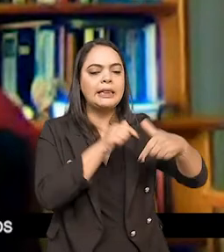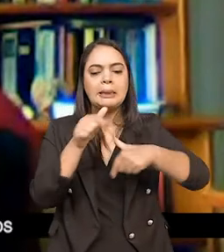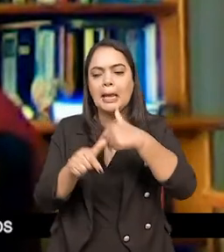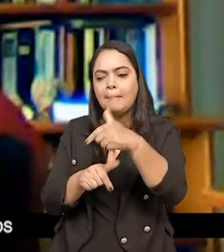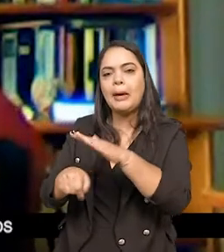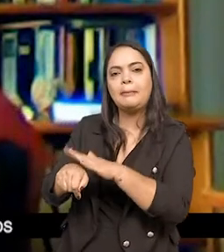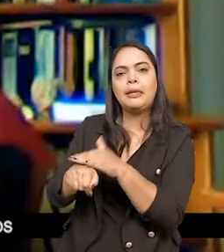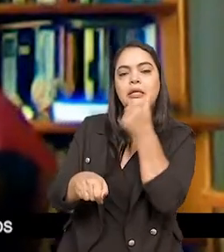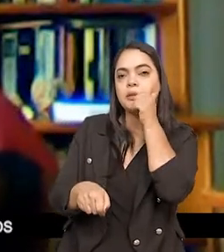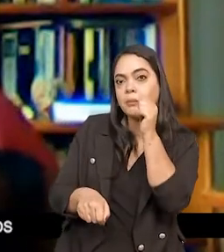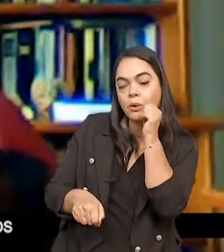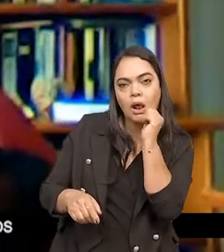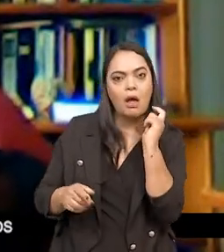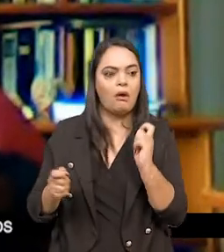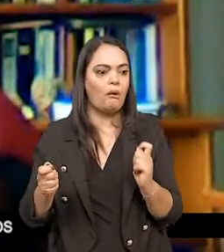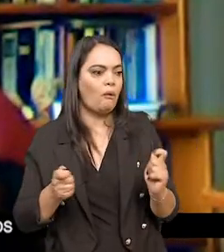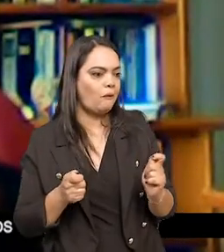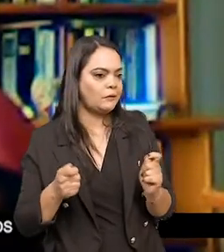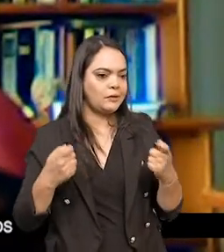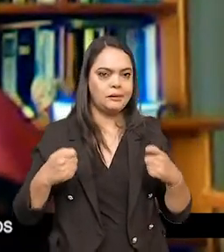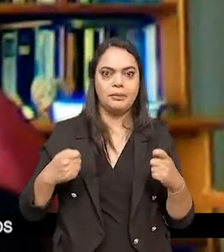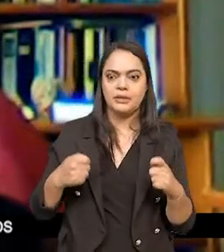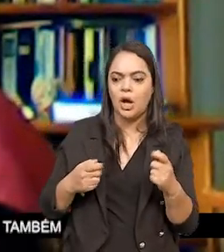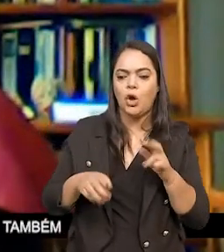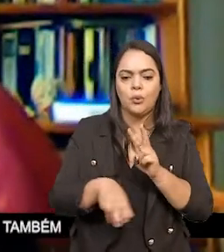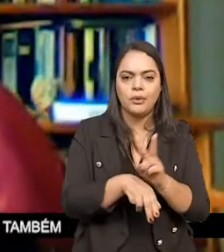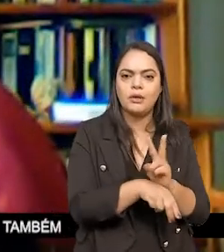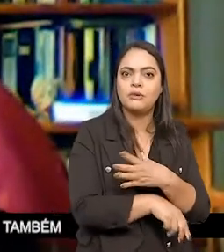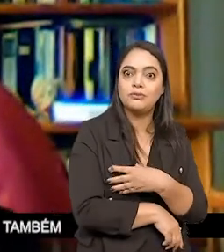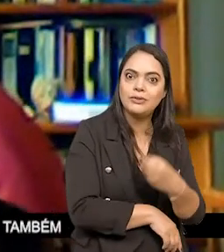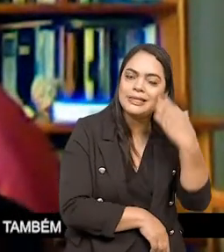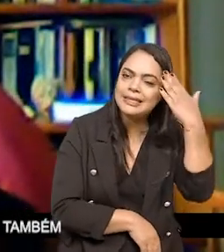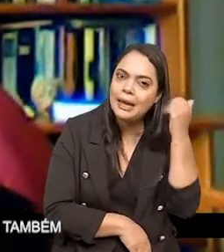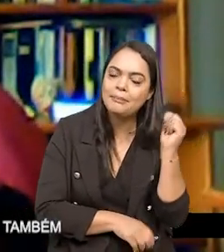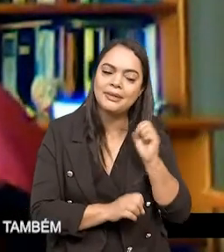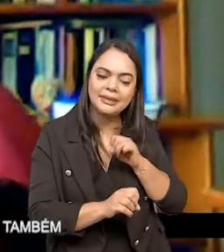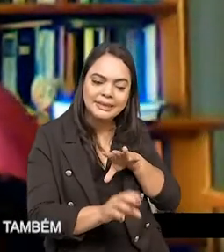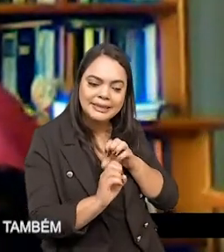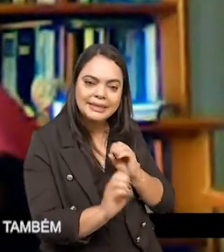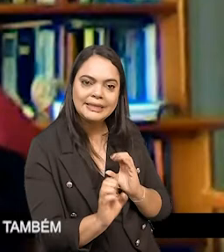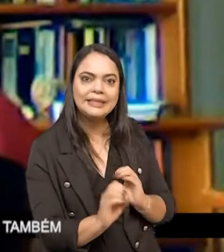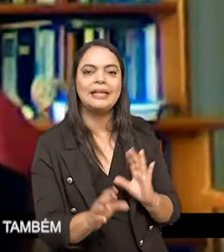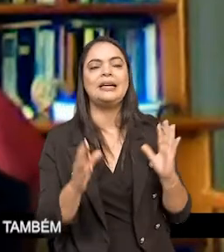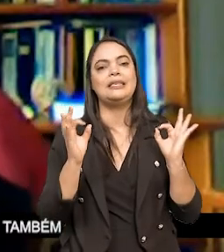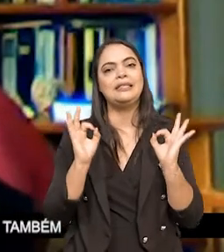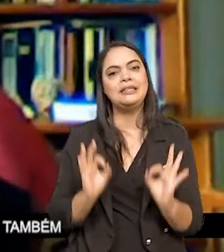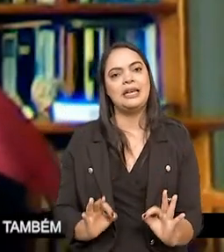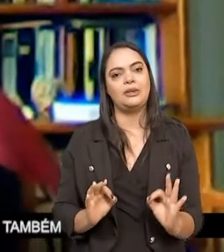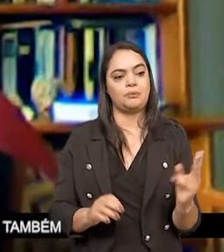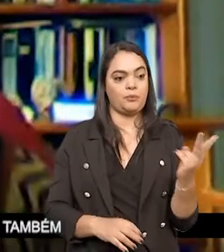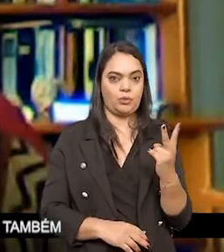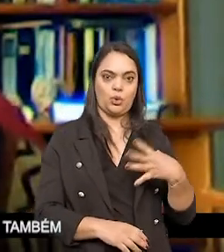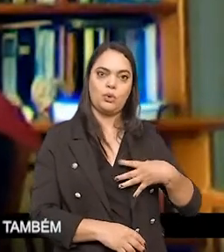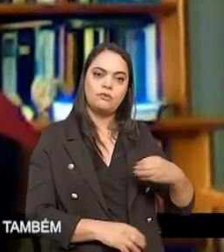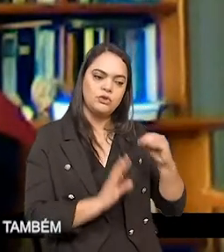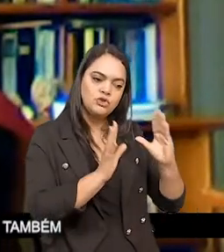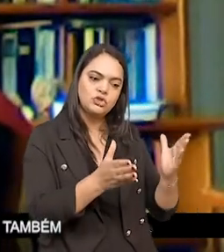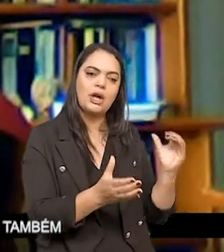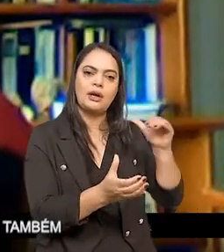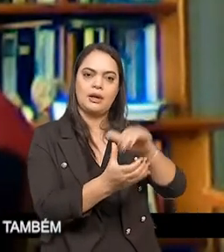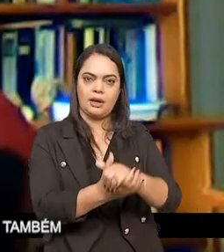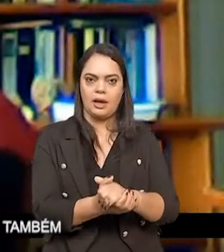um controle permanente, né? Que tu tens que ter com teus filhos, inclusive. Para que sejam, os dois são casados,